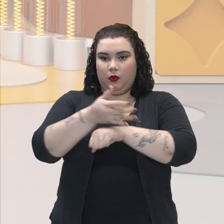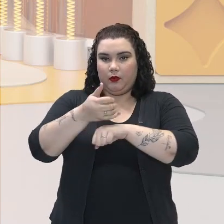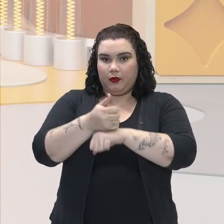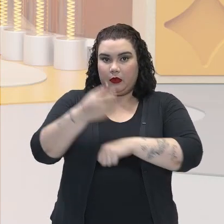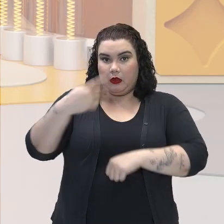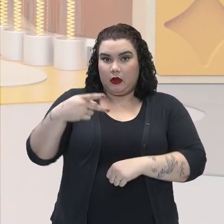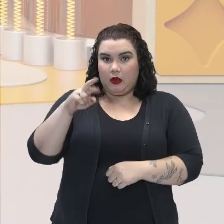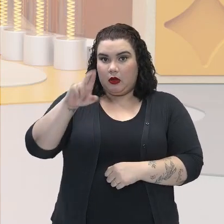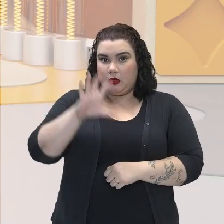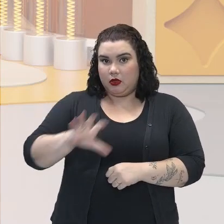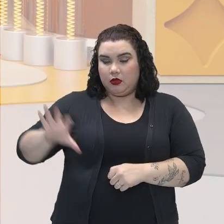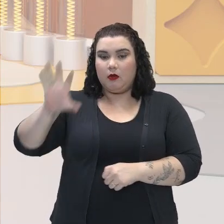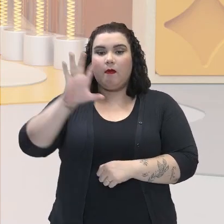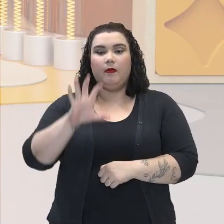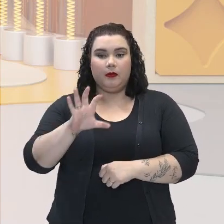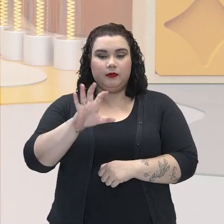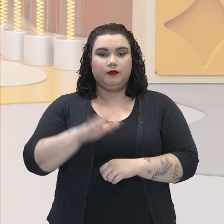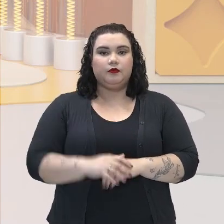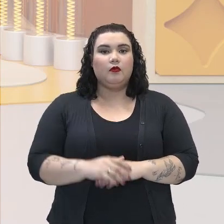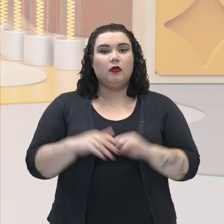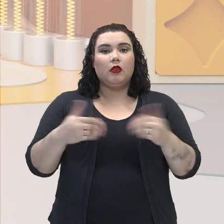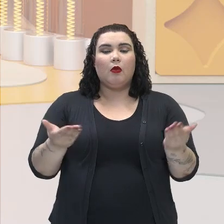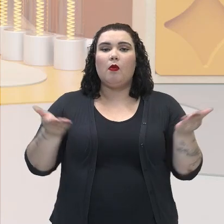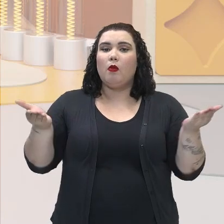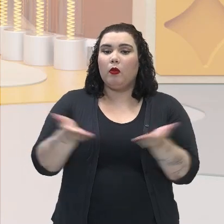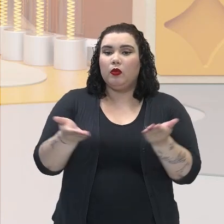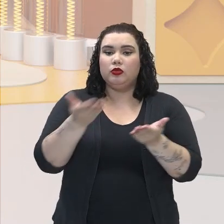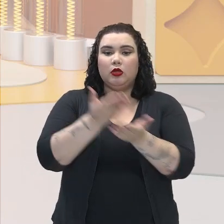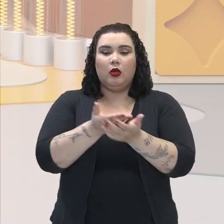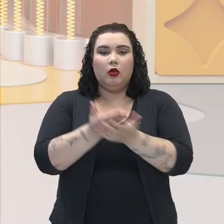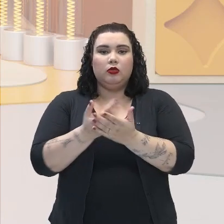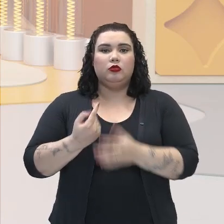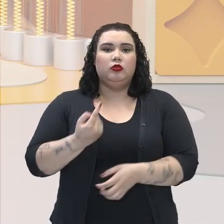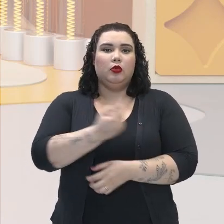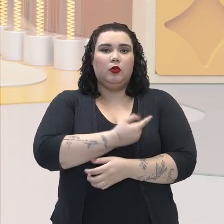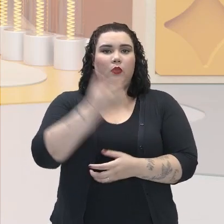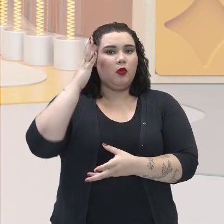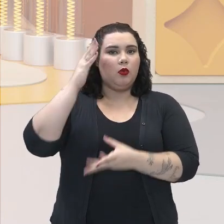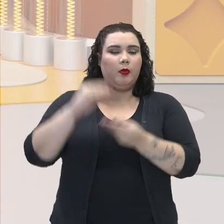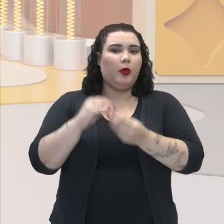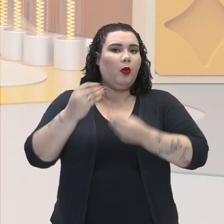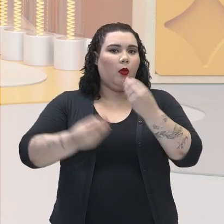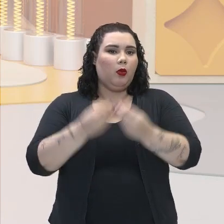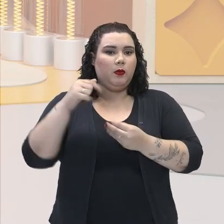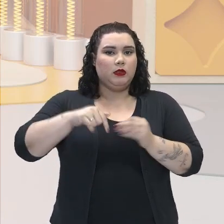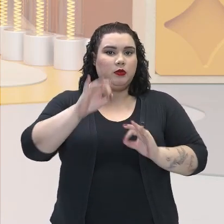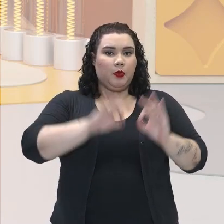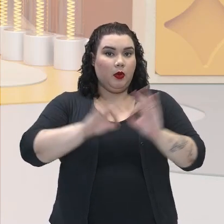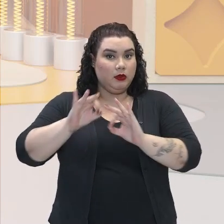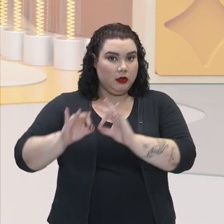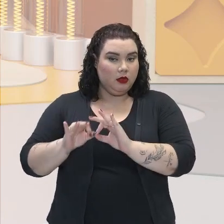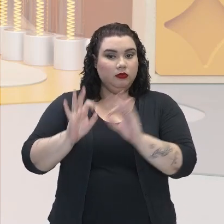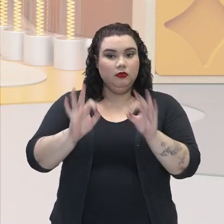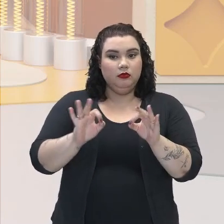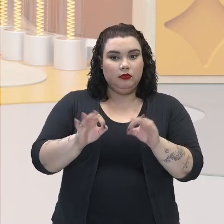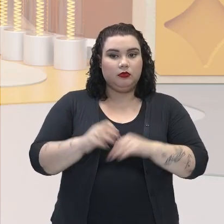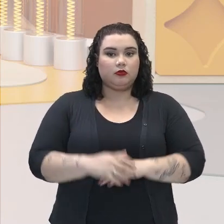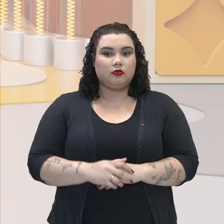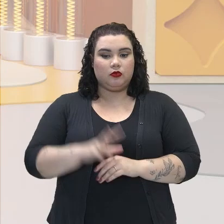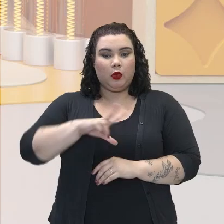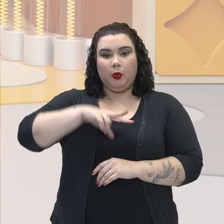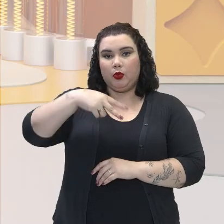nesta região, certo? Então, nesta aula, nós iremos entender como foi esse processo de colonização portuguesa